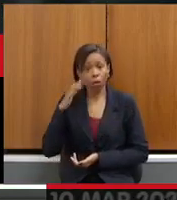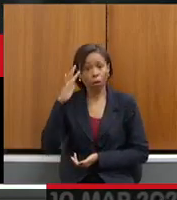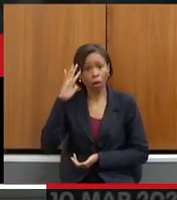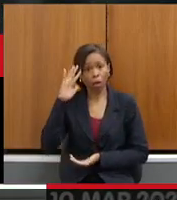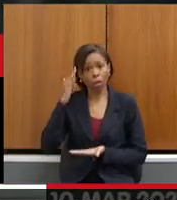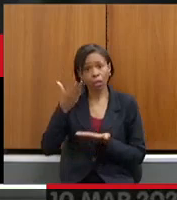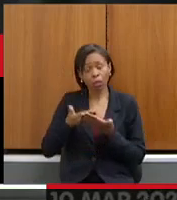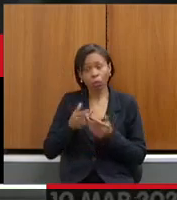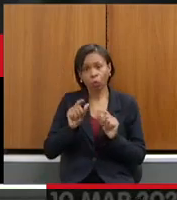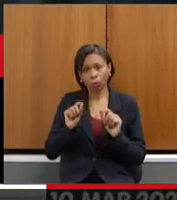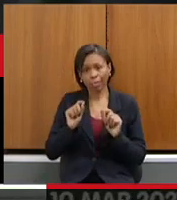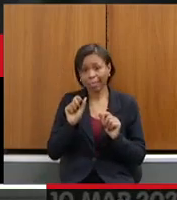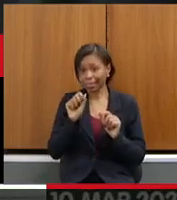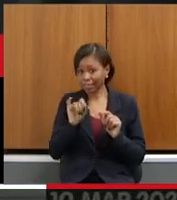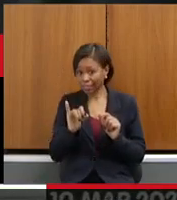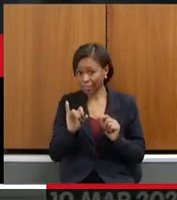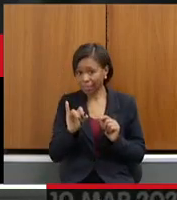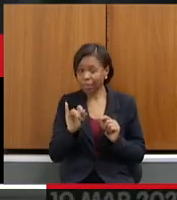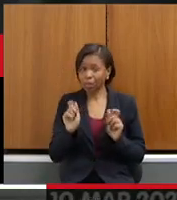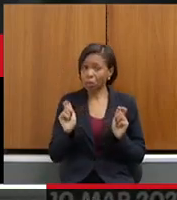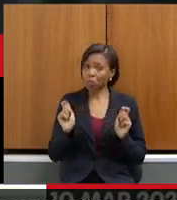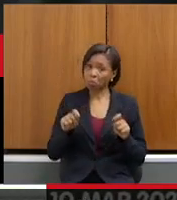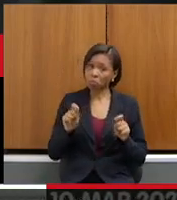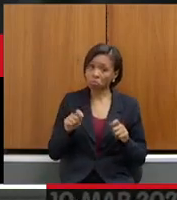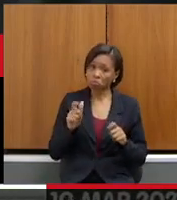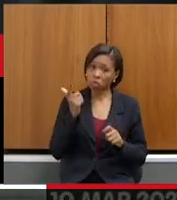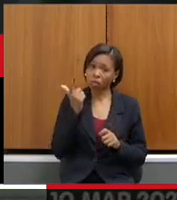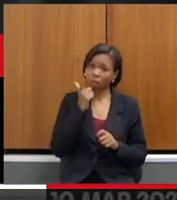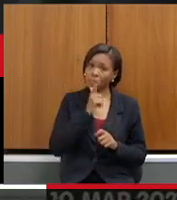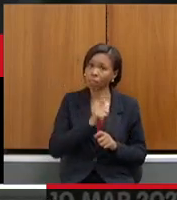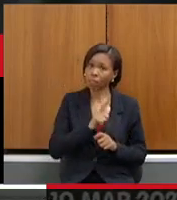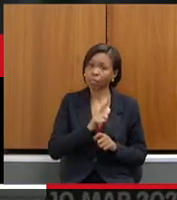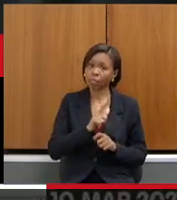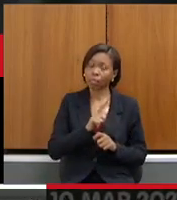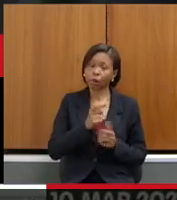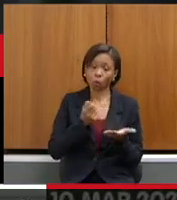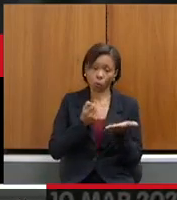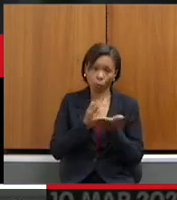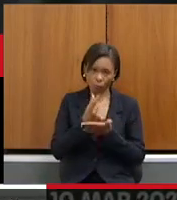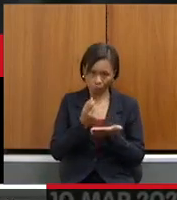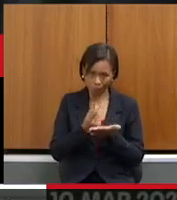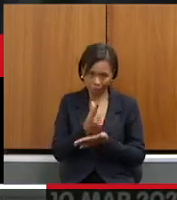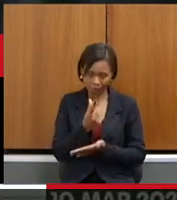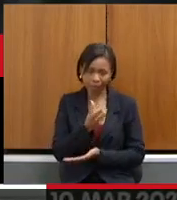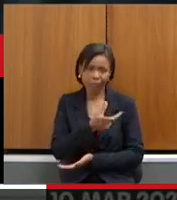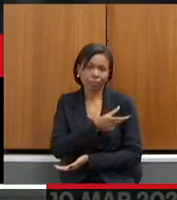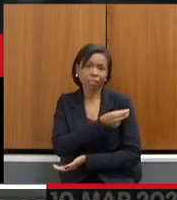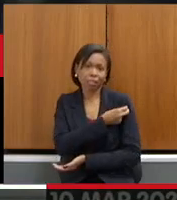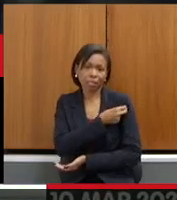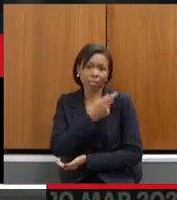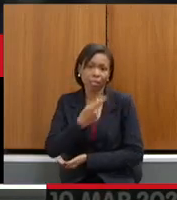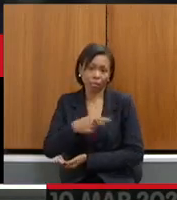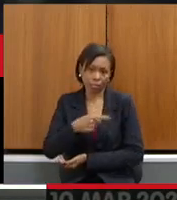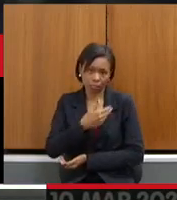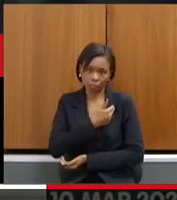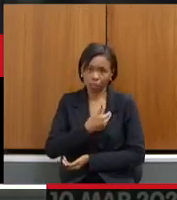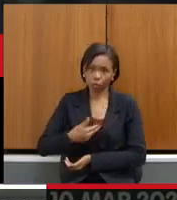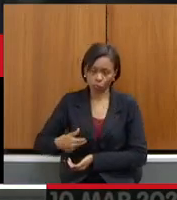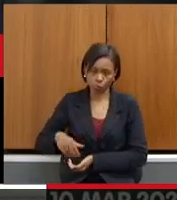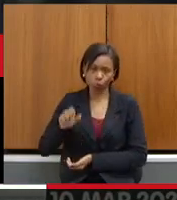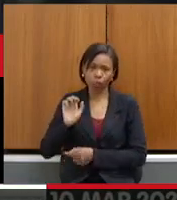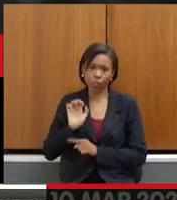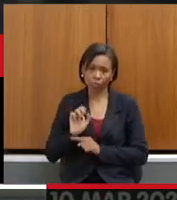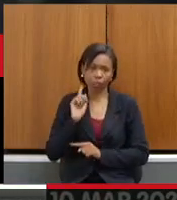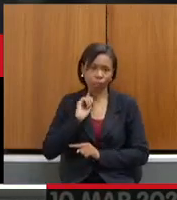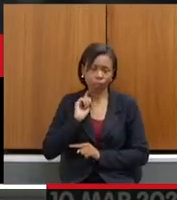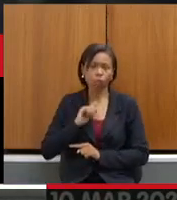caso ganhamos conseguir a possibilidade de desculpa é a aquisição de vacinas pelo Estado nós todos faremos